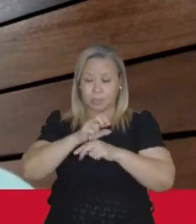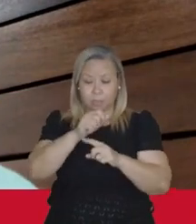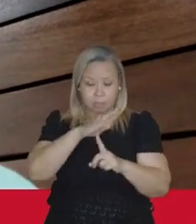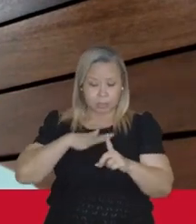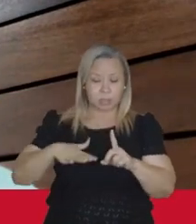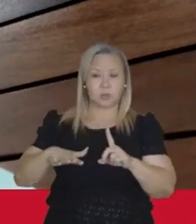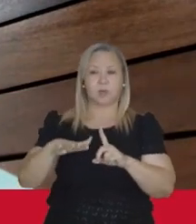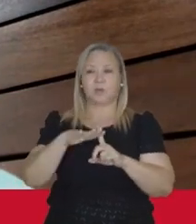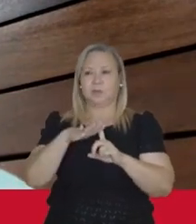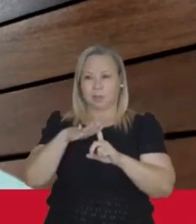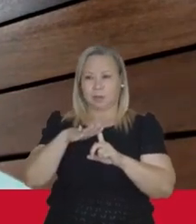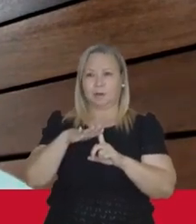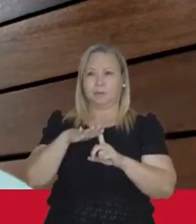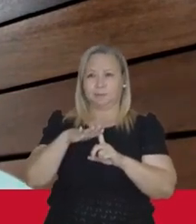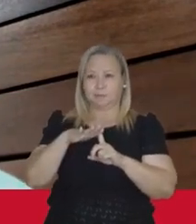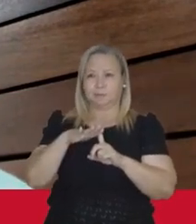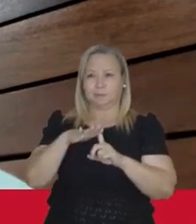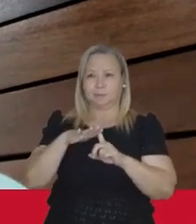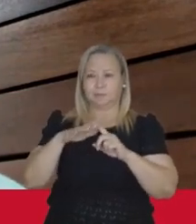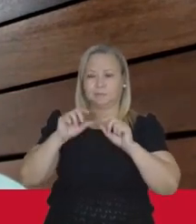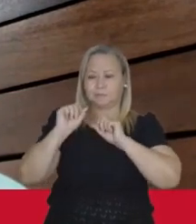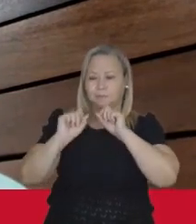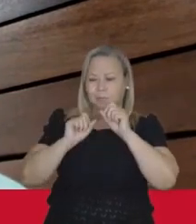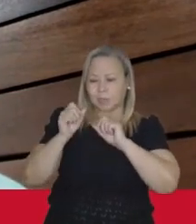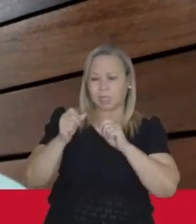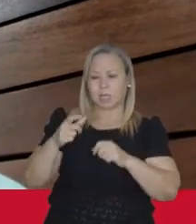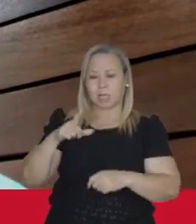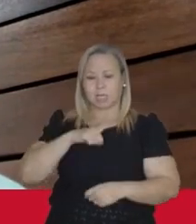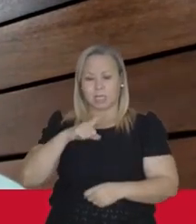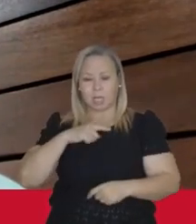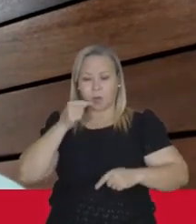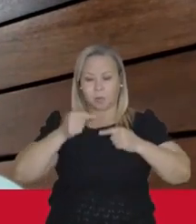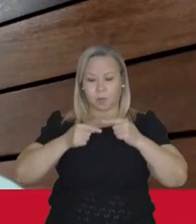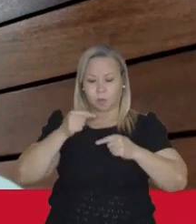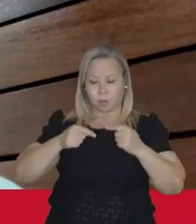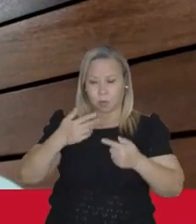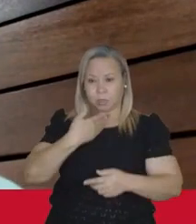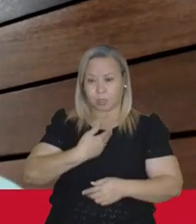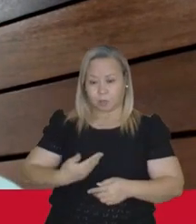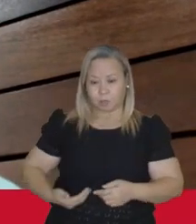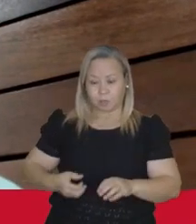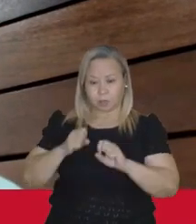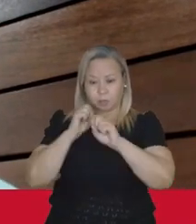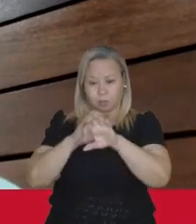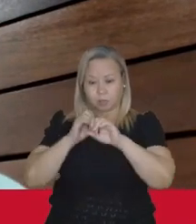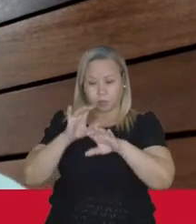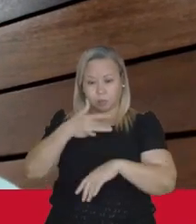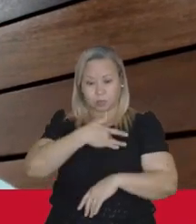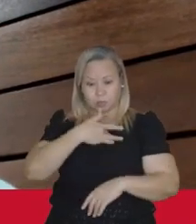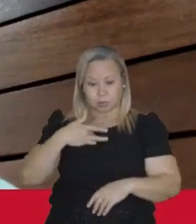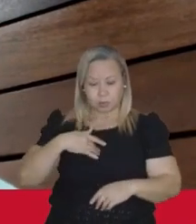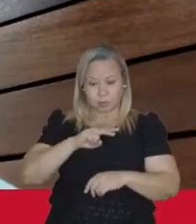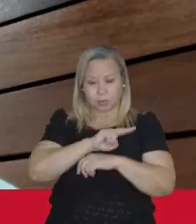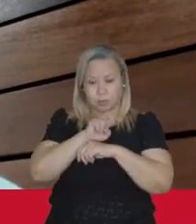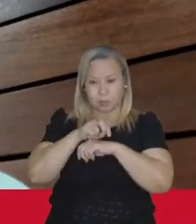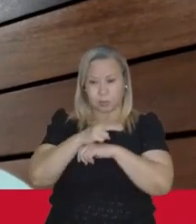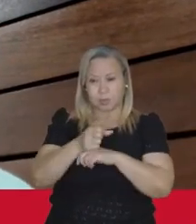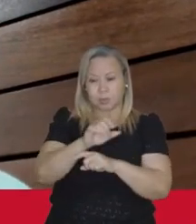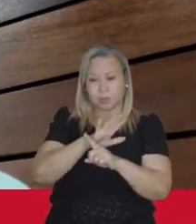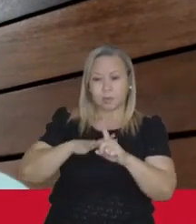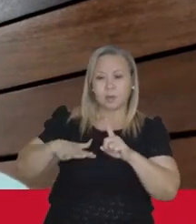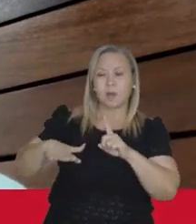social que contém política pública de educação, de saúde, de assistência